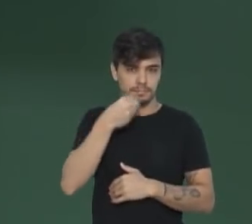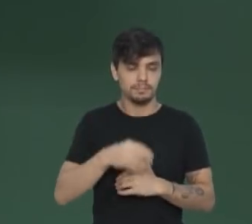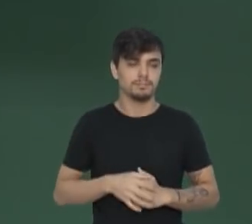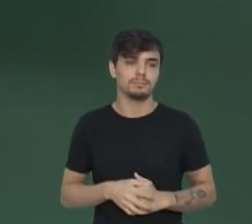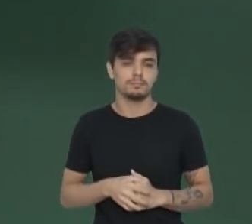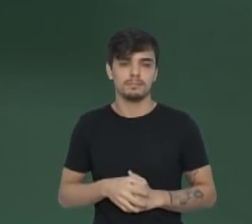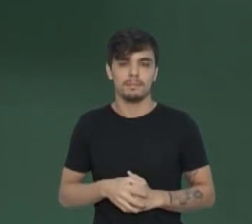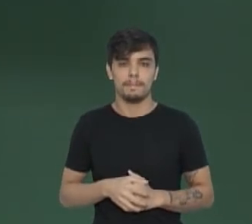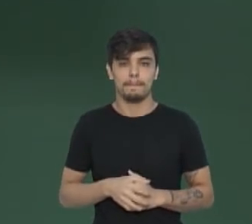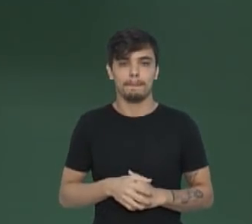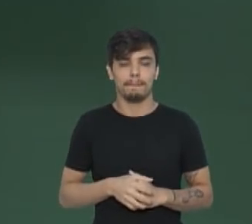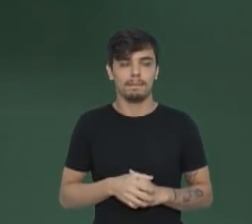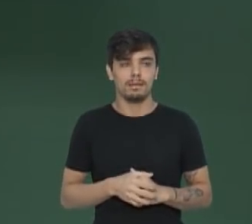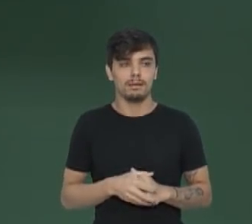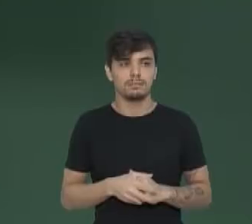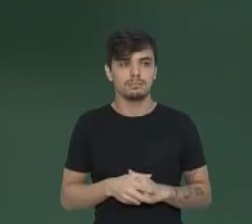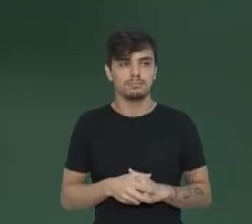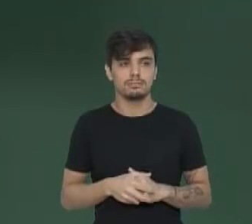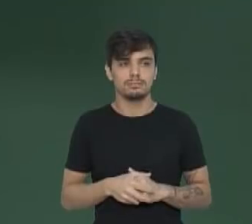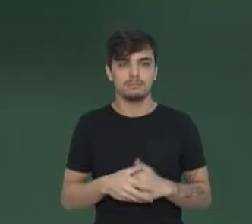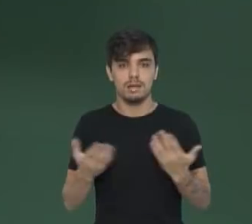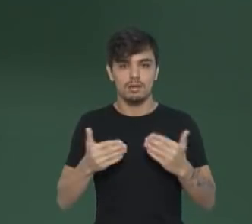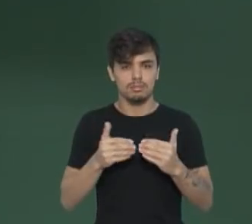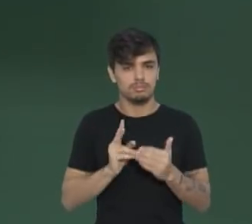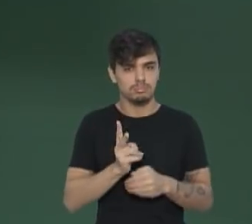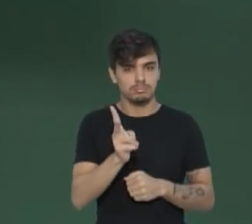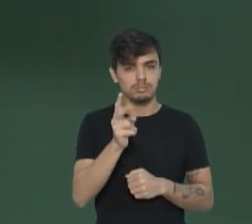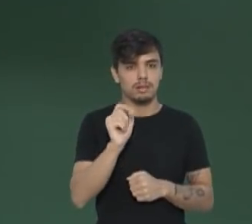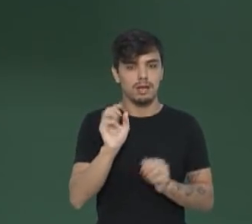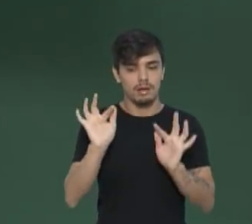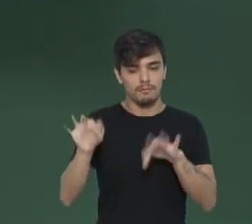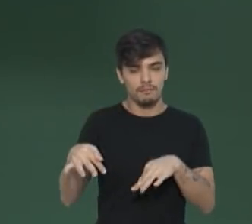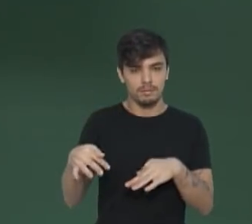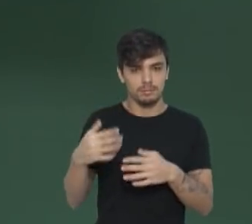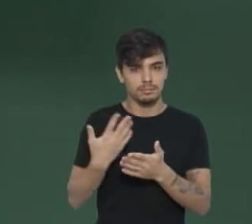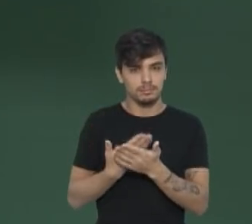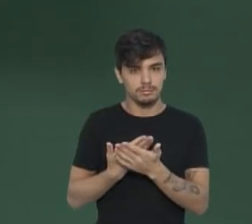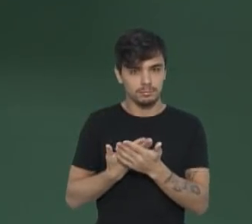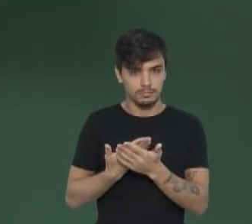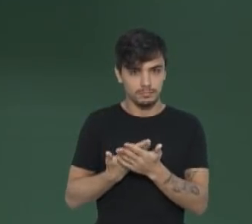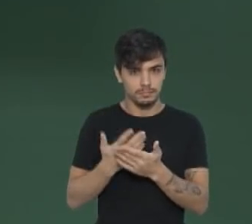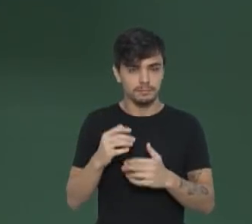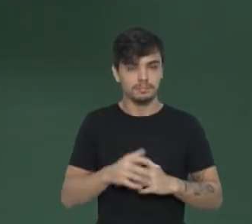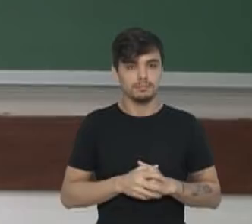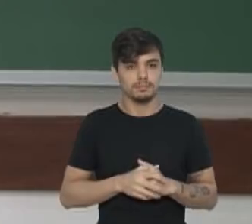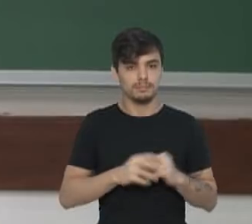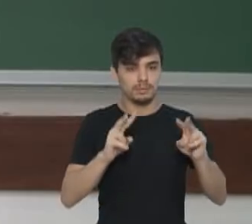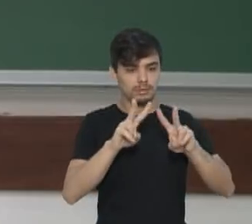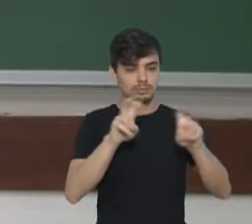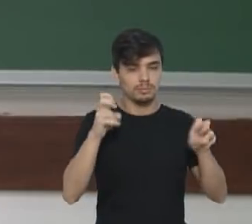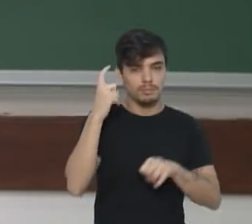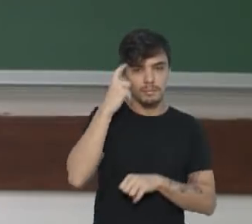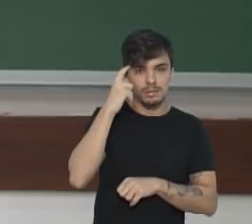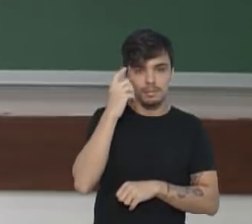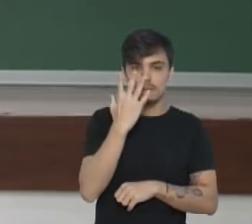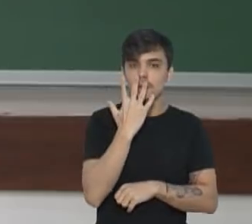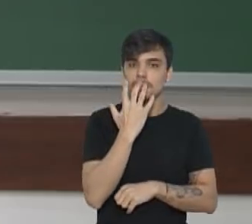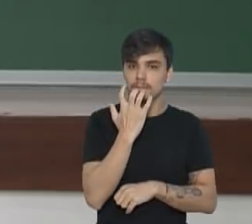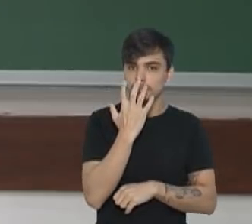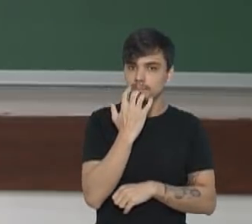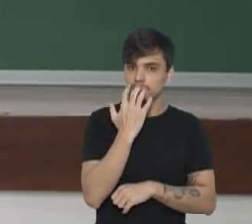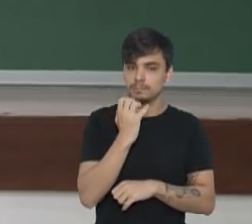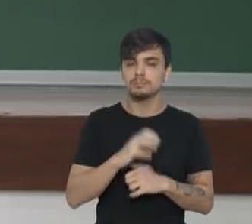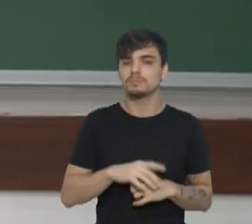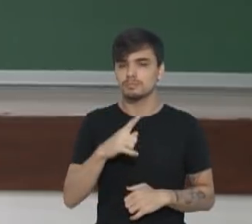Então, na sequência aqui que nós temos é a finalização dos nossos trabalhos sobre o pensamento do Nietzsche. Tá? Tivemos